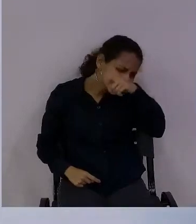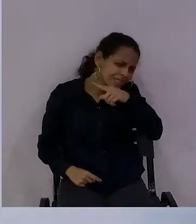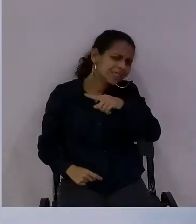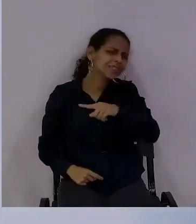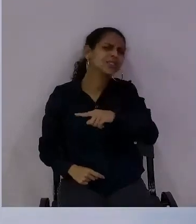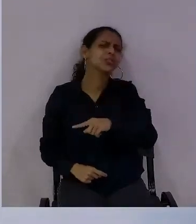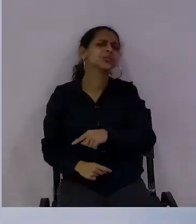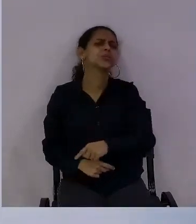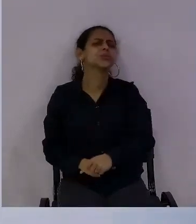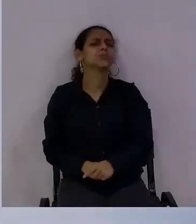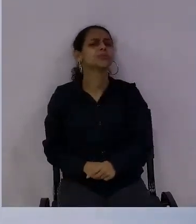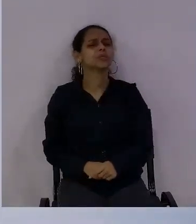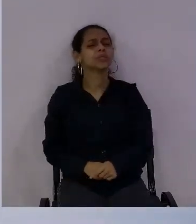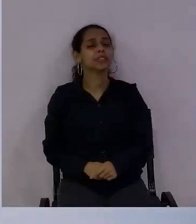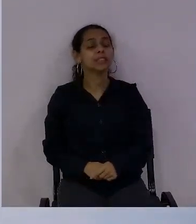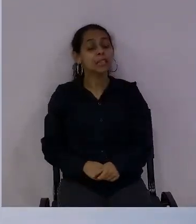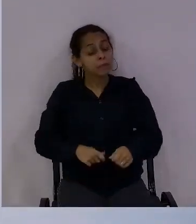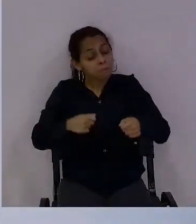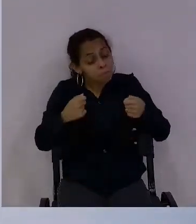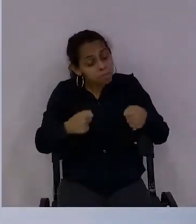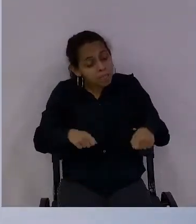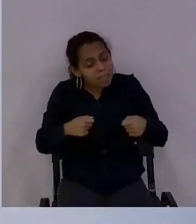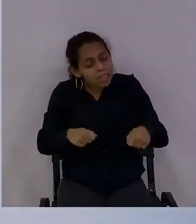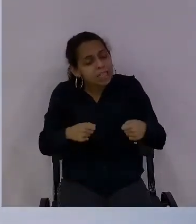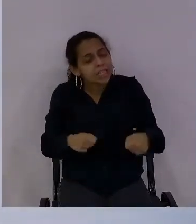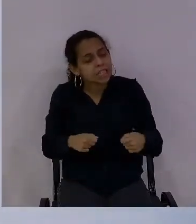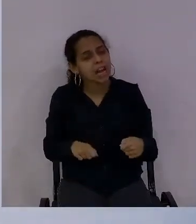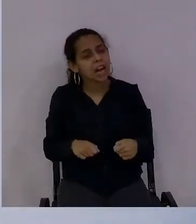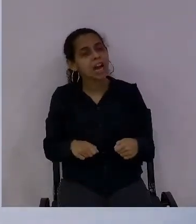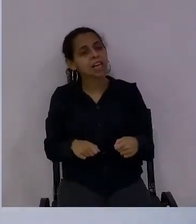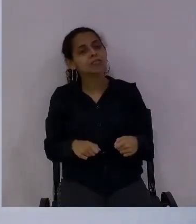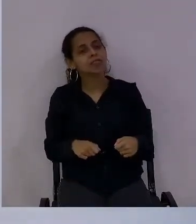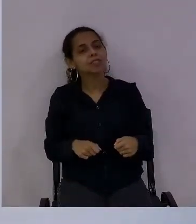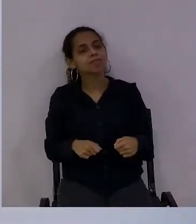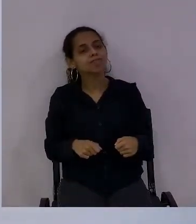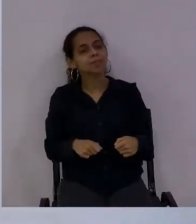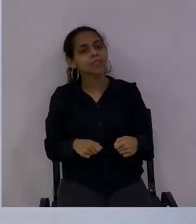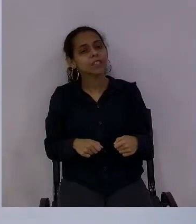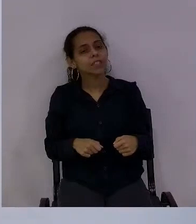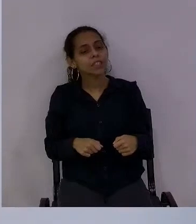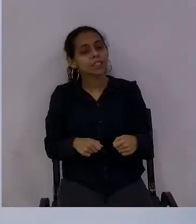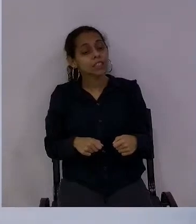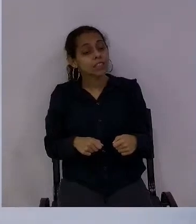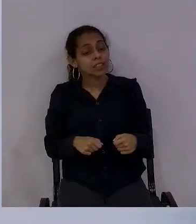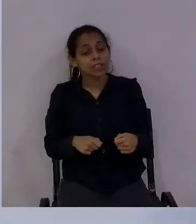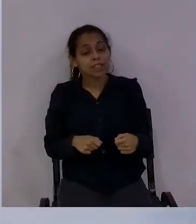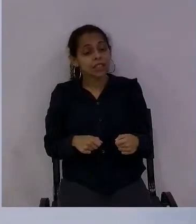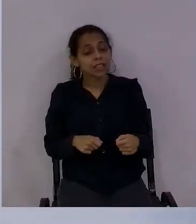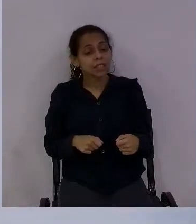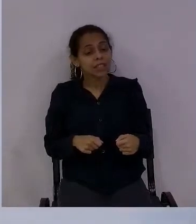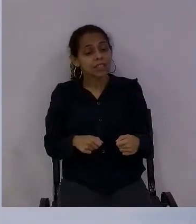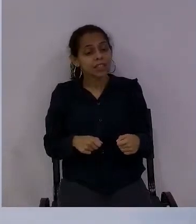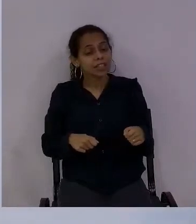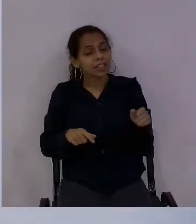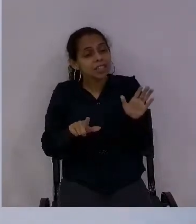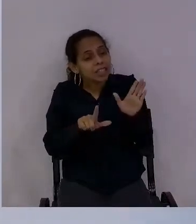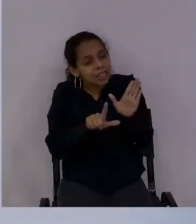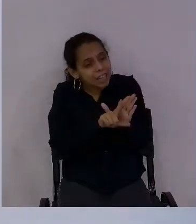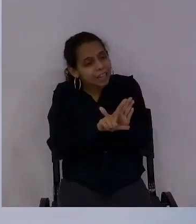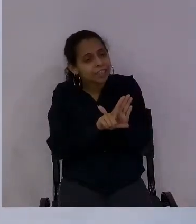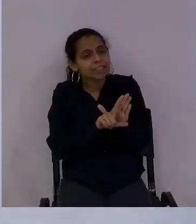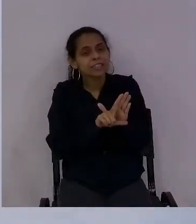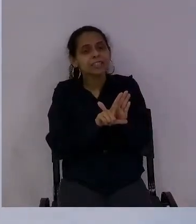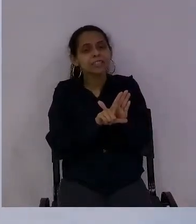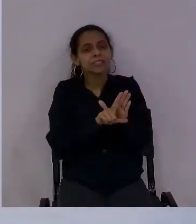existia. E que a necessidade de preservar a vida do povo exigia medidas como essa. Então, nós não